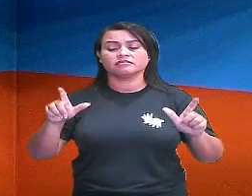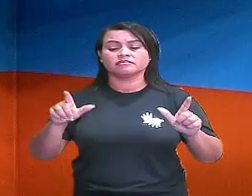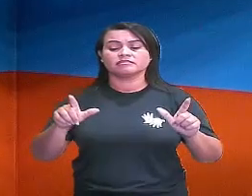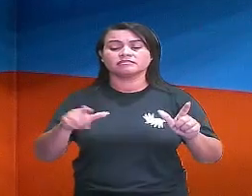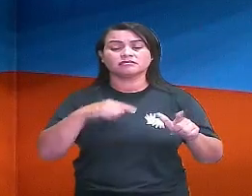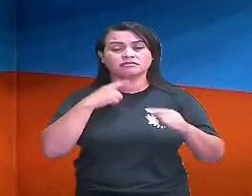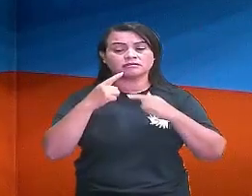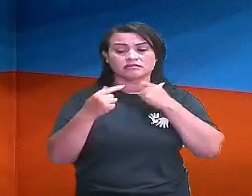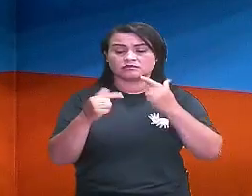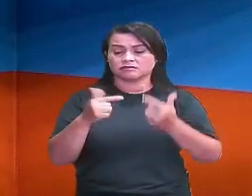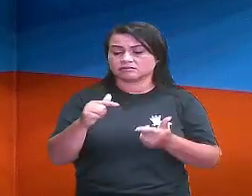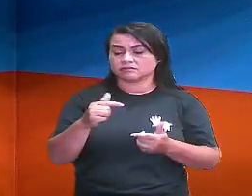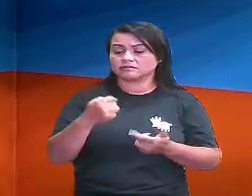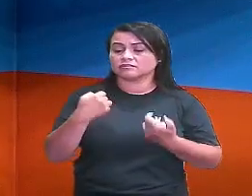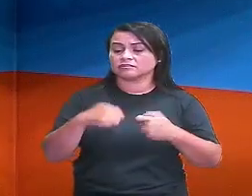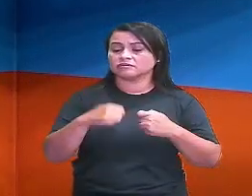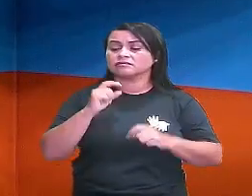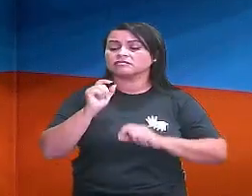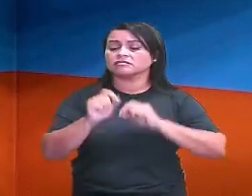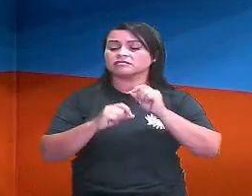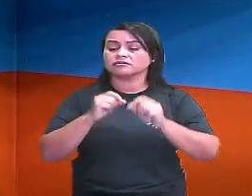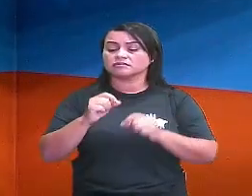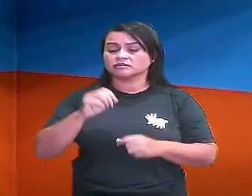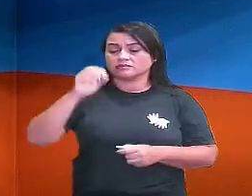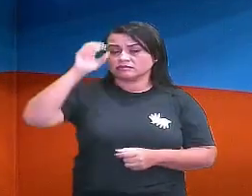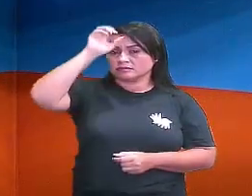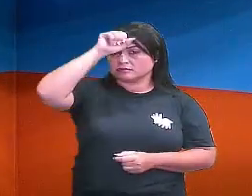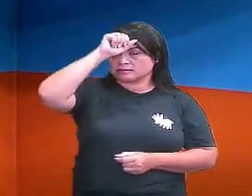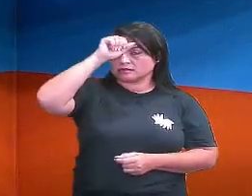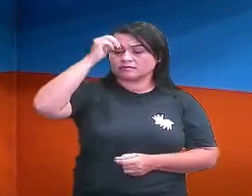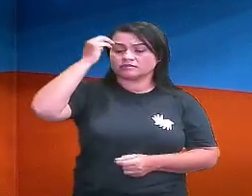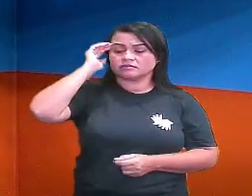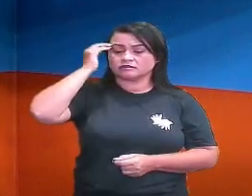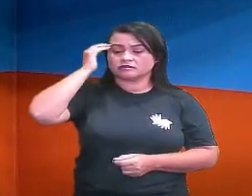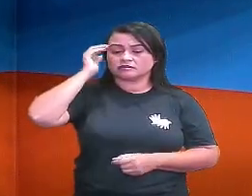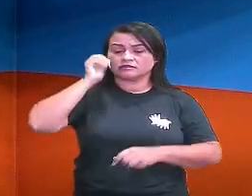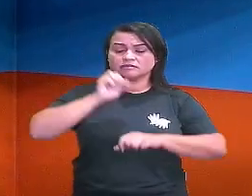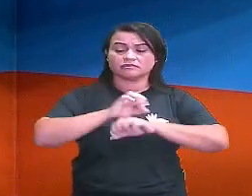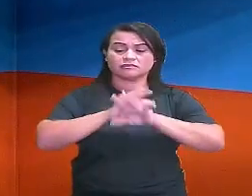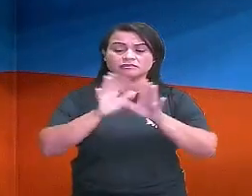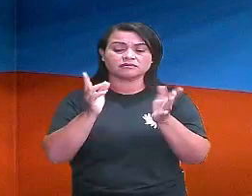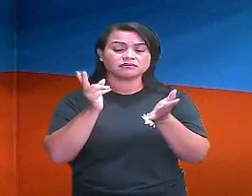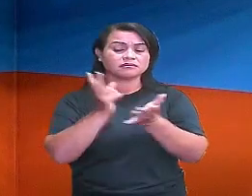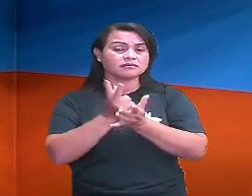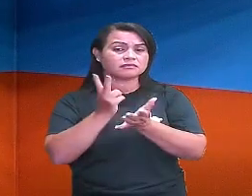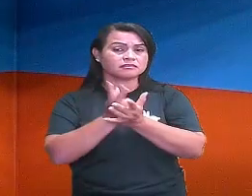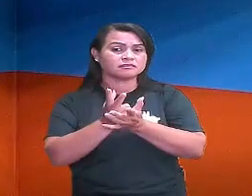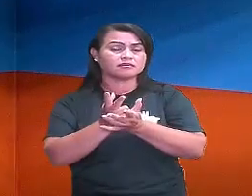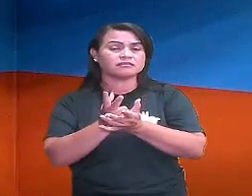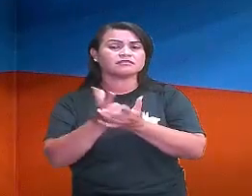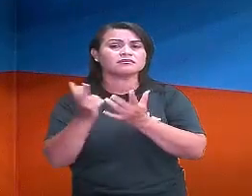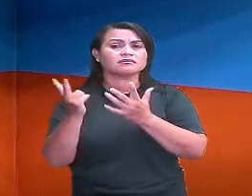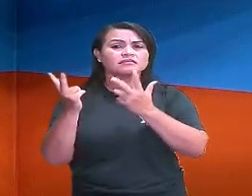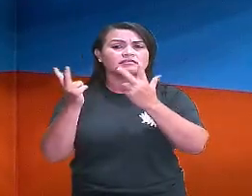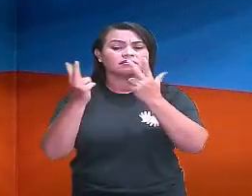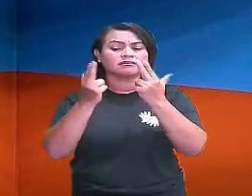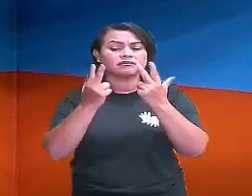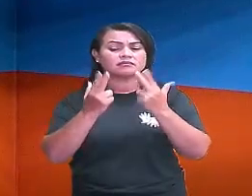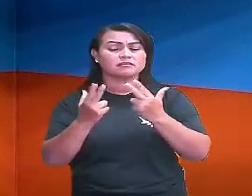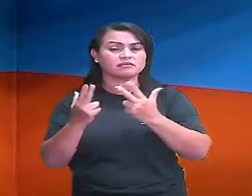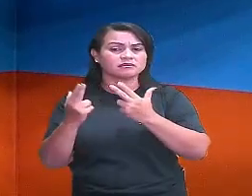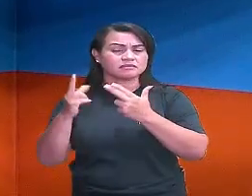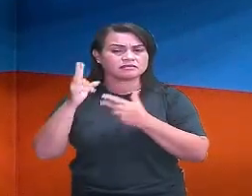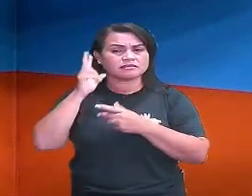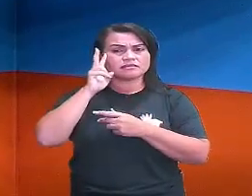ficando dúvidas, o que é que a gente precisa agora entender? Toda vez que a gente trabalha com par ordenado, né?